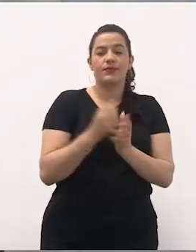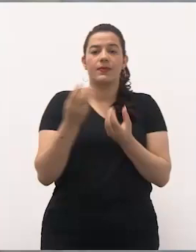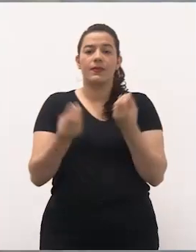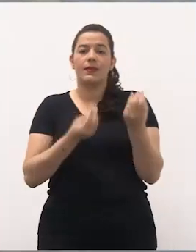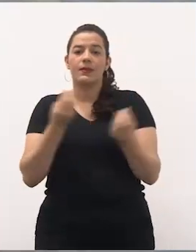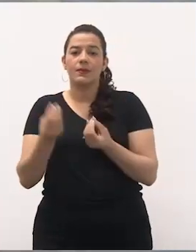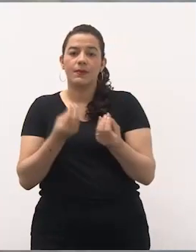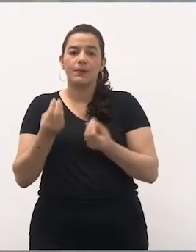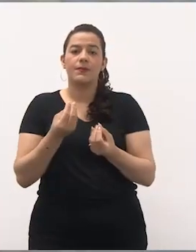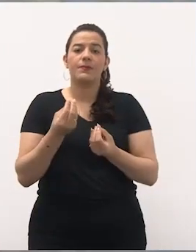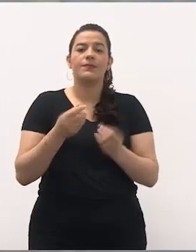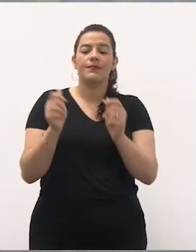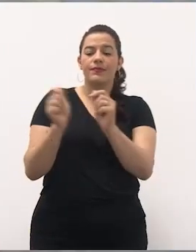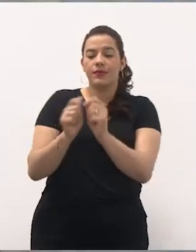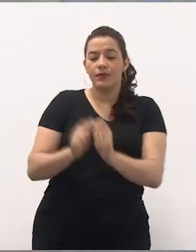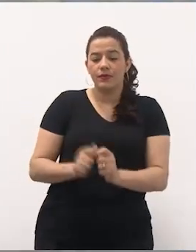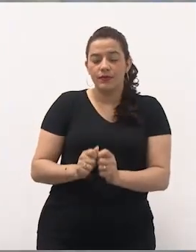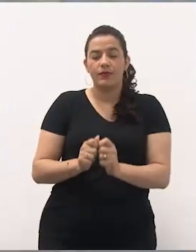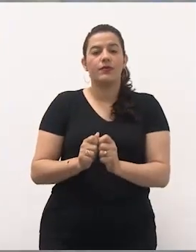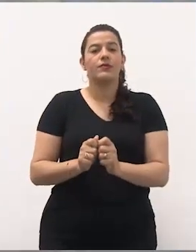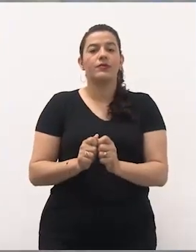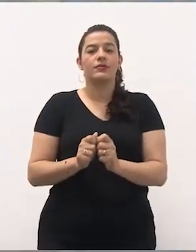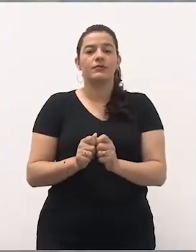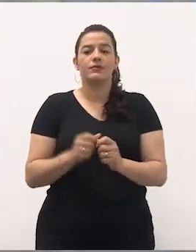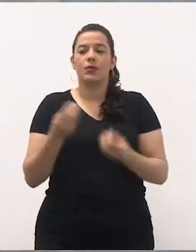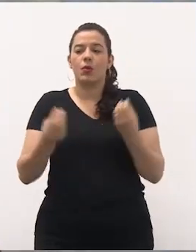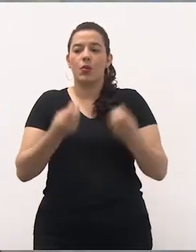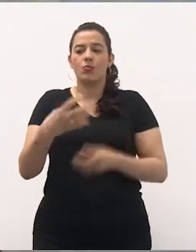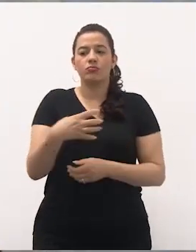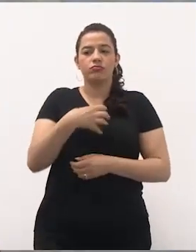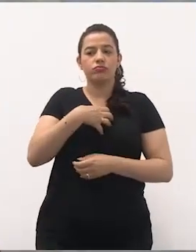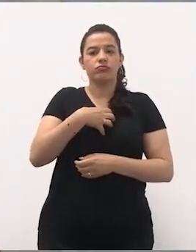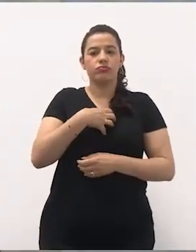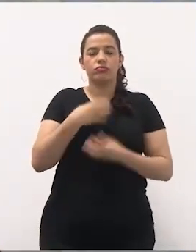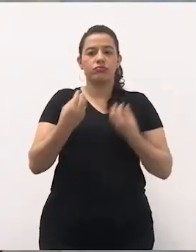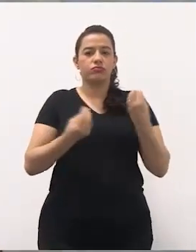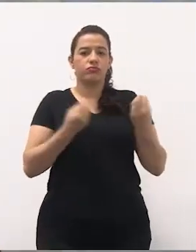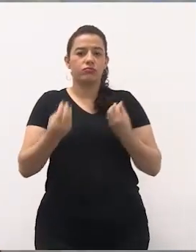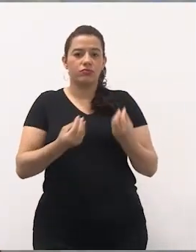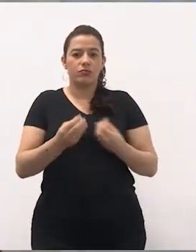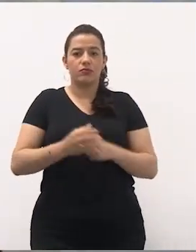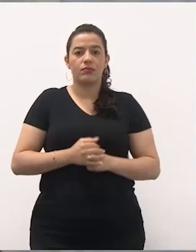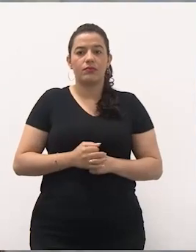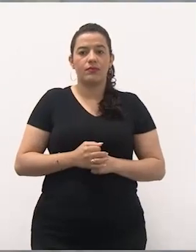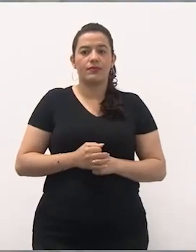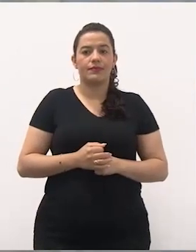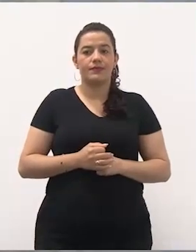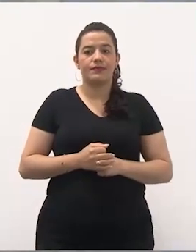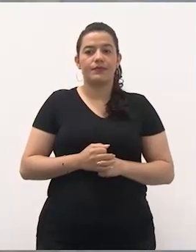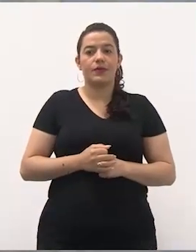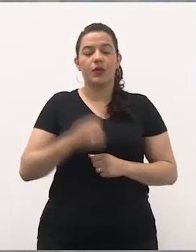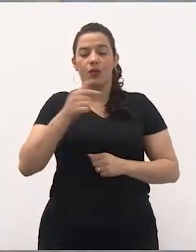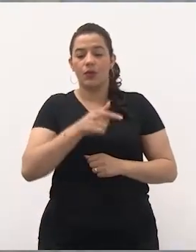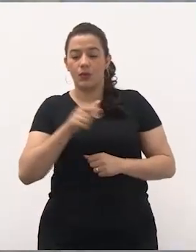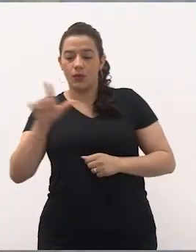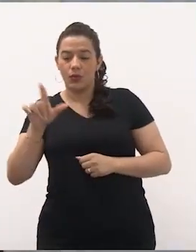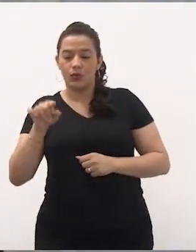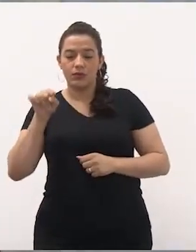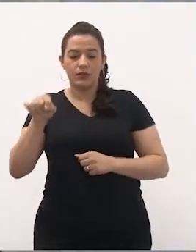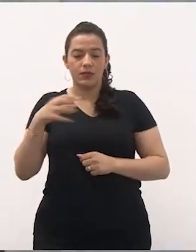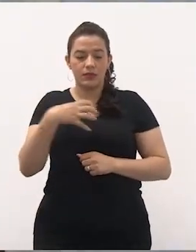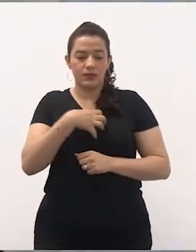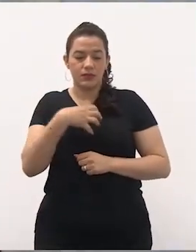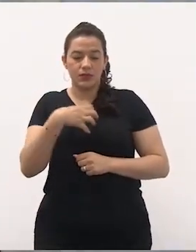foi realizar essas ações, como se sentiram, né? Como sentiu que o outro, né,